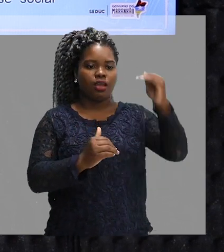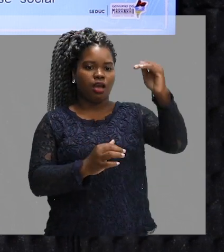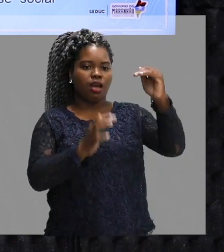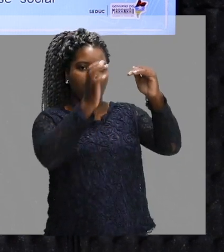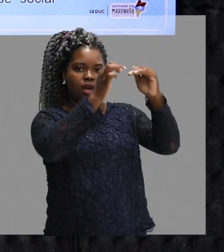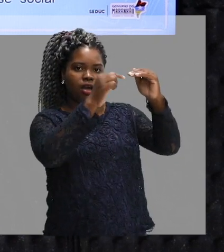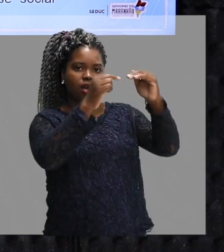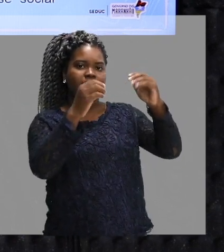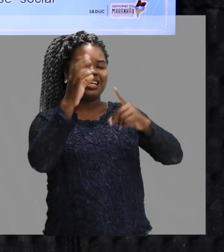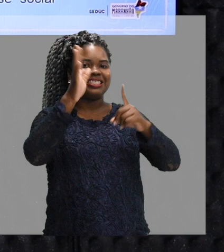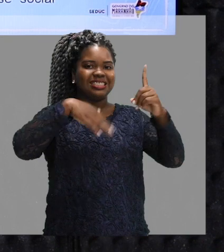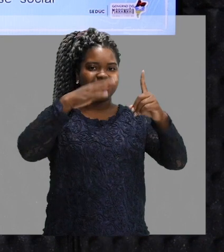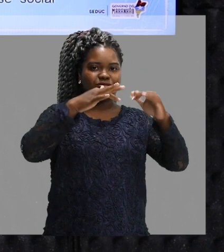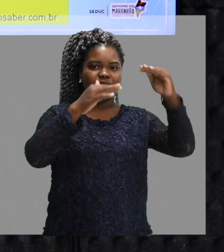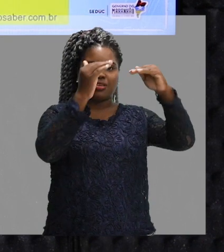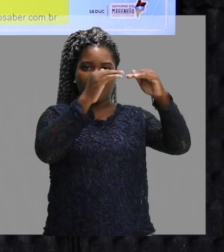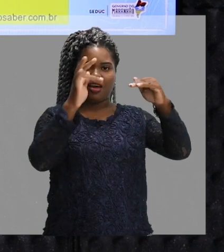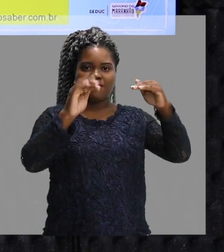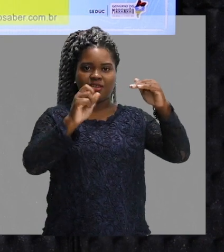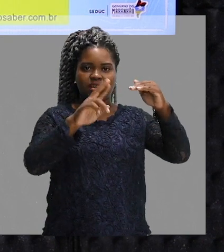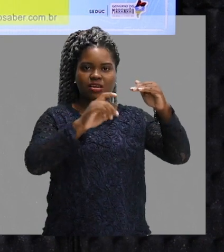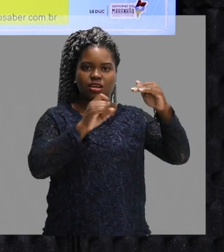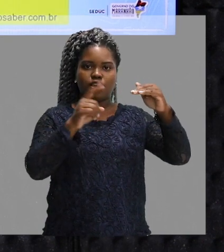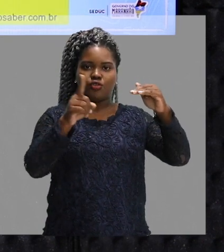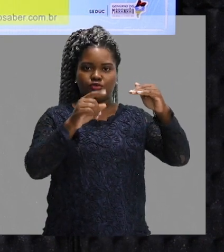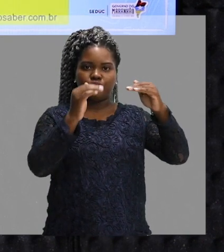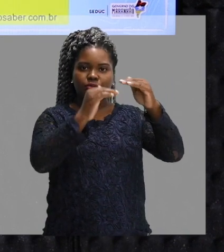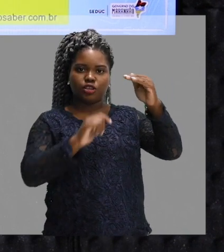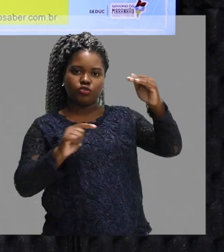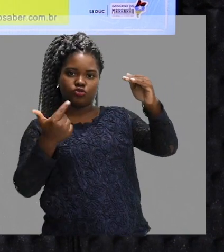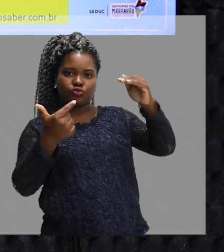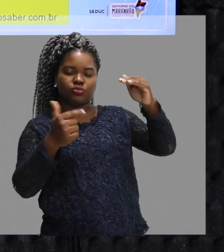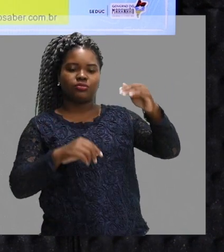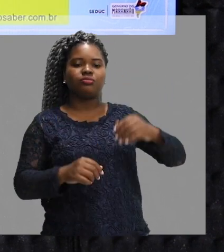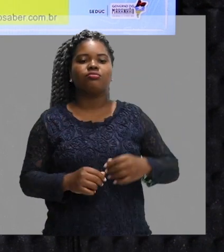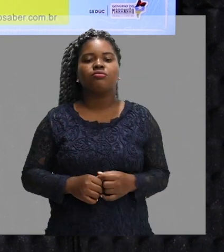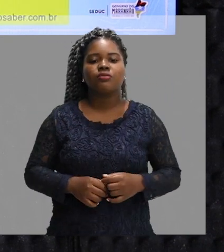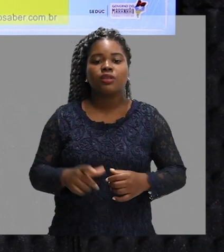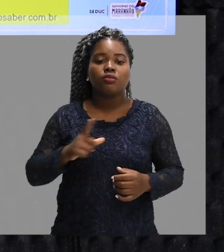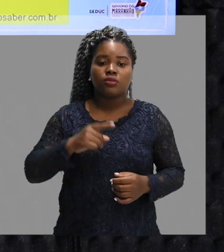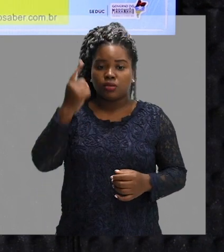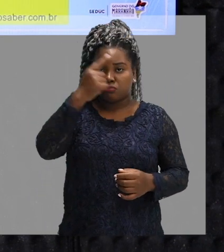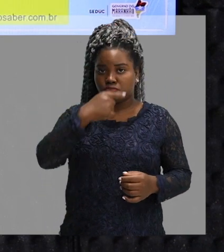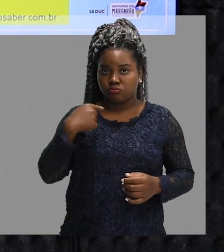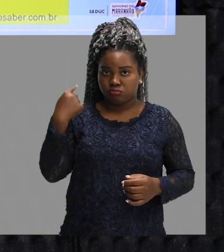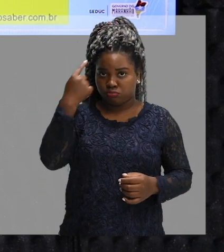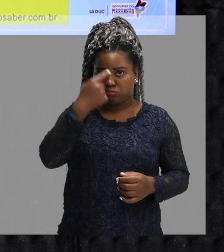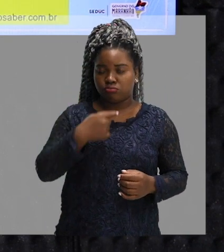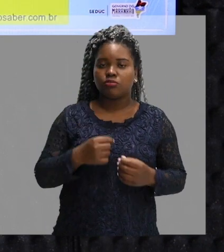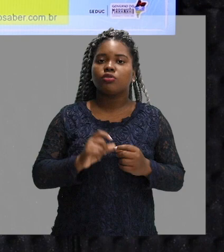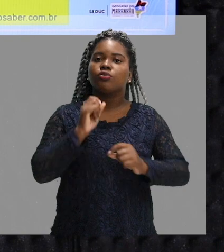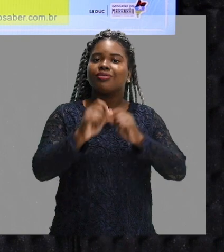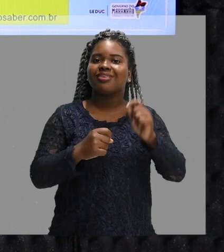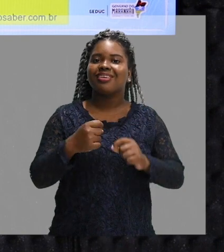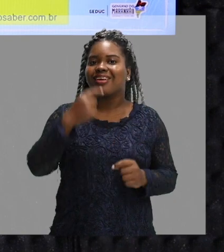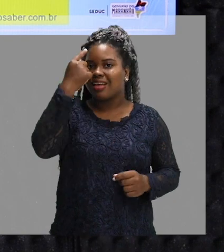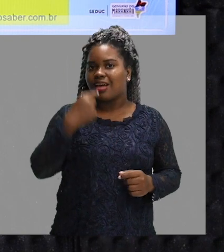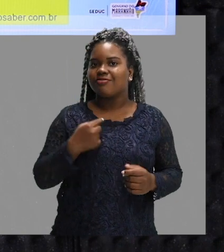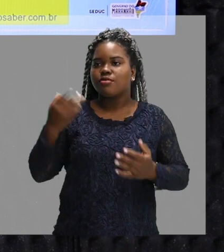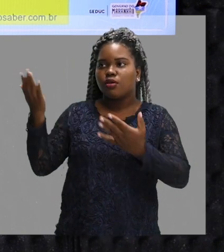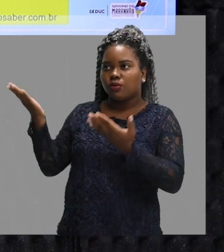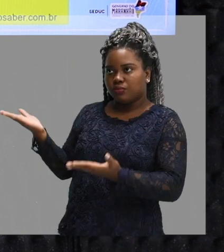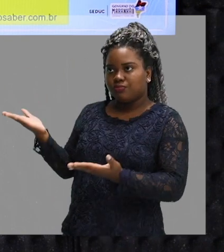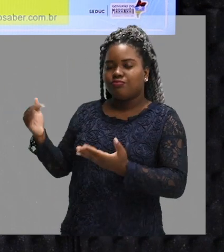sempre estão acima. Por isso é que quando a gente volta nesta pintura aqui, eu descubro que esse Deus é mais importante do que os outros, porque